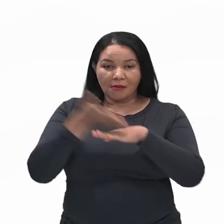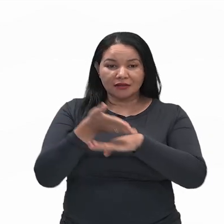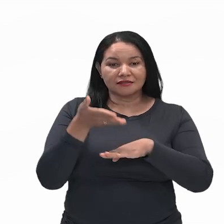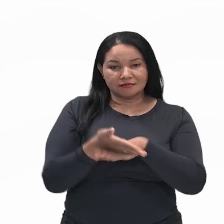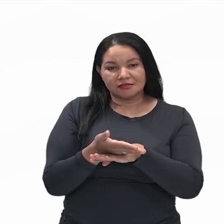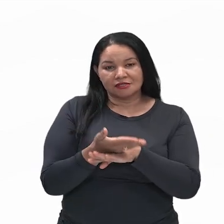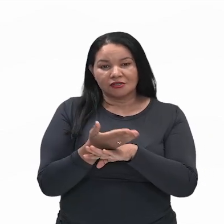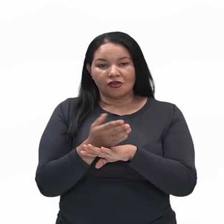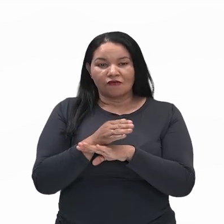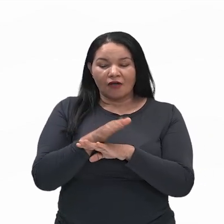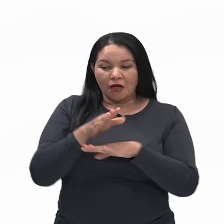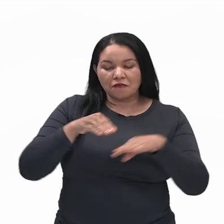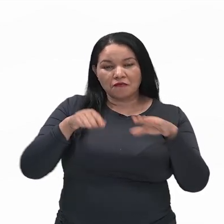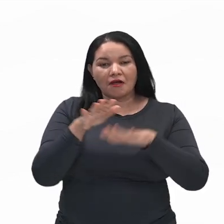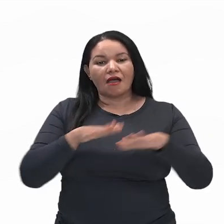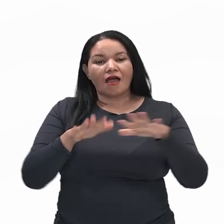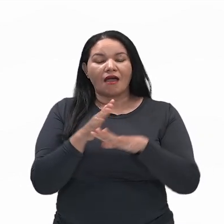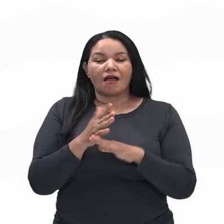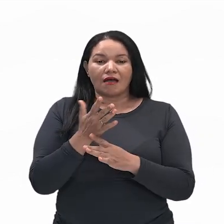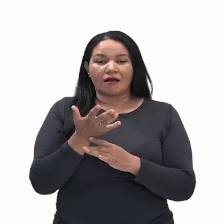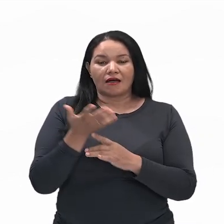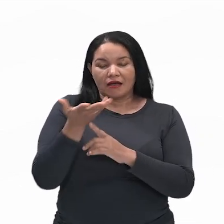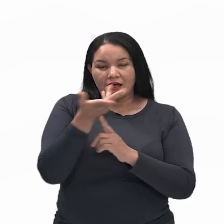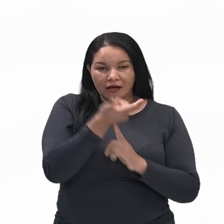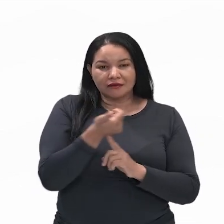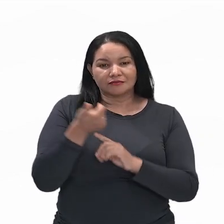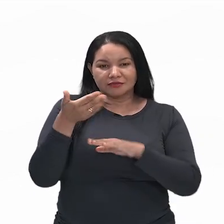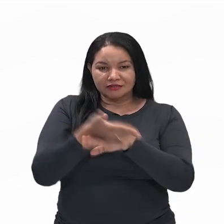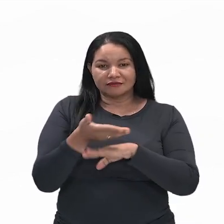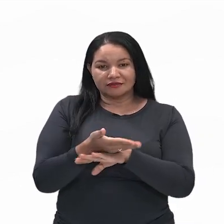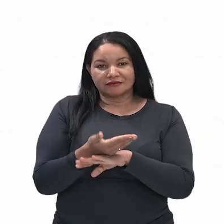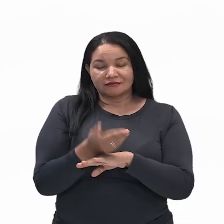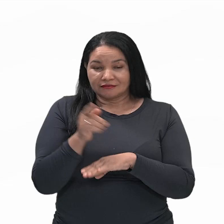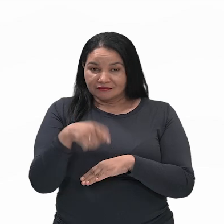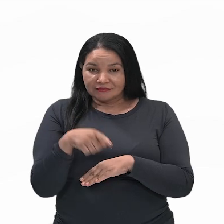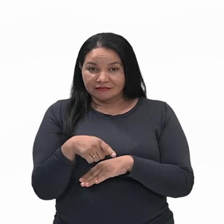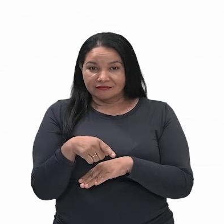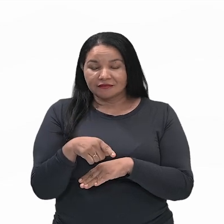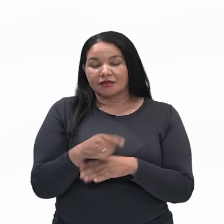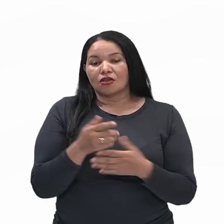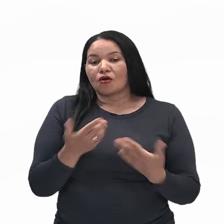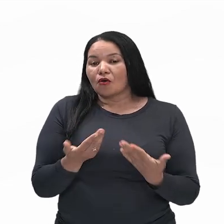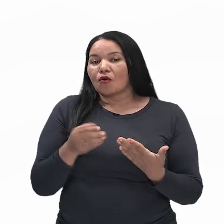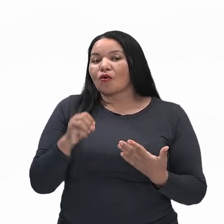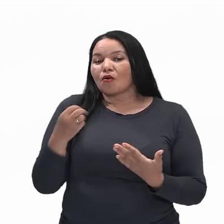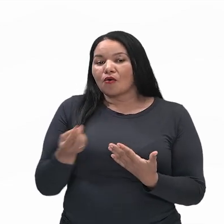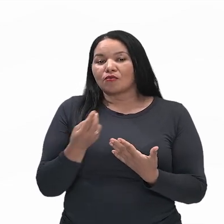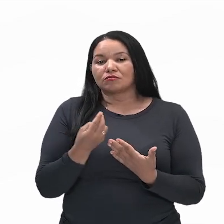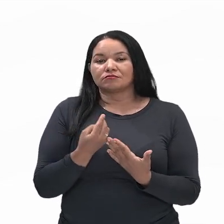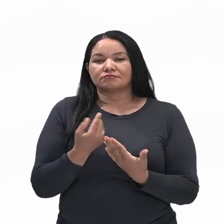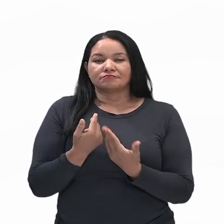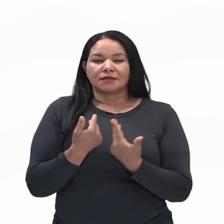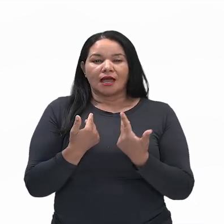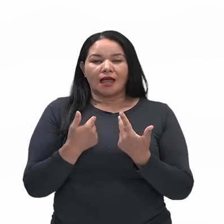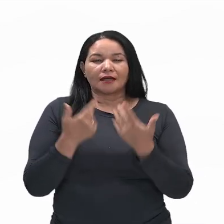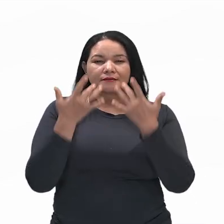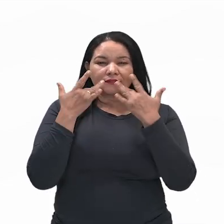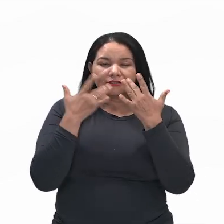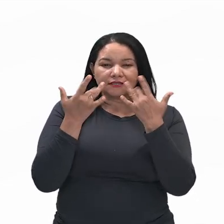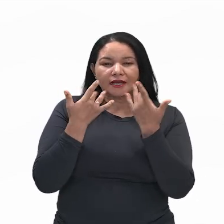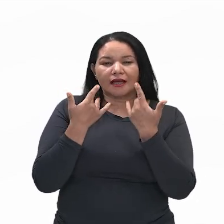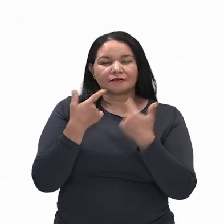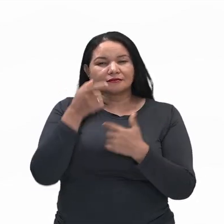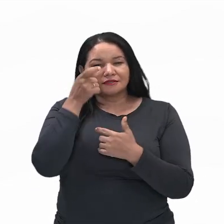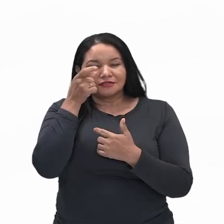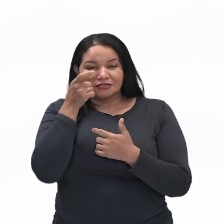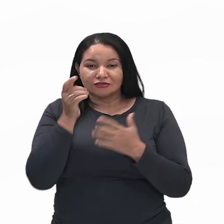arte participativa? Então eu pergunto para você, você já assistiu alguma peça teatral? Mesmo na